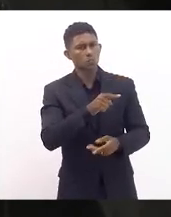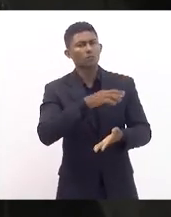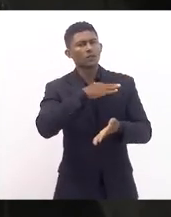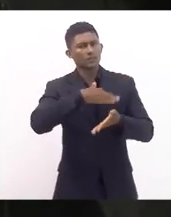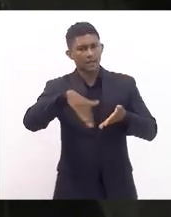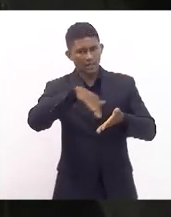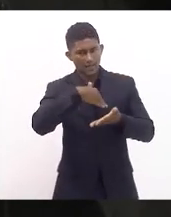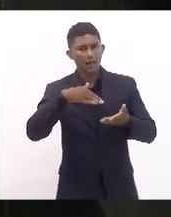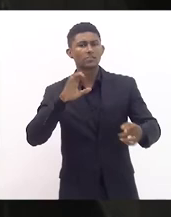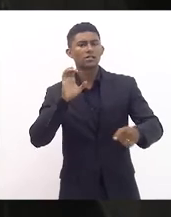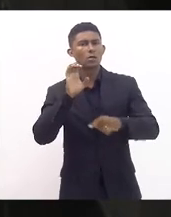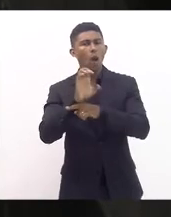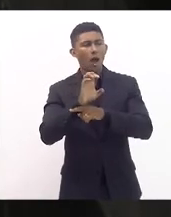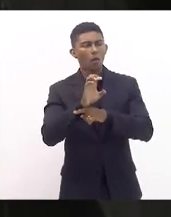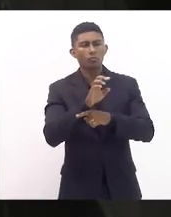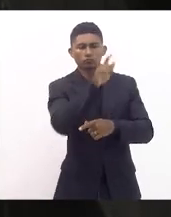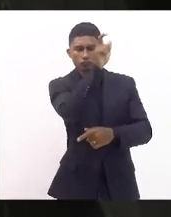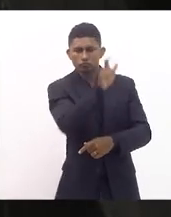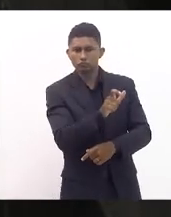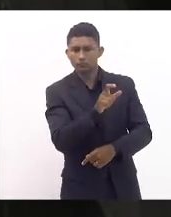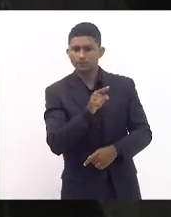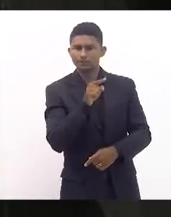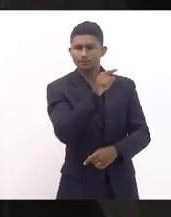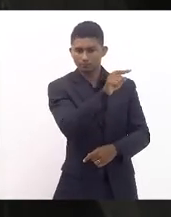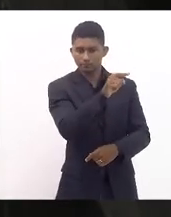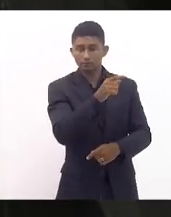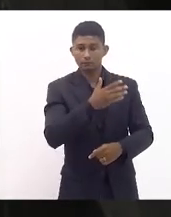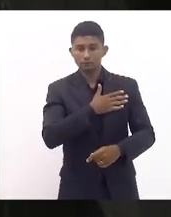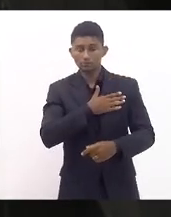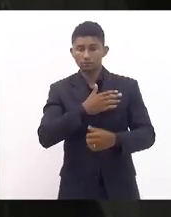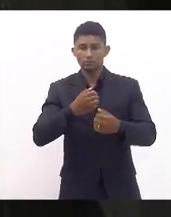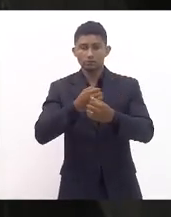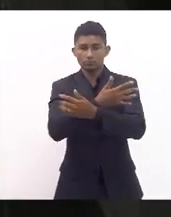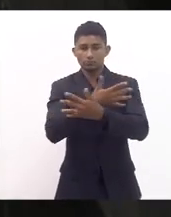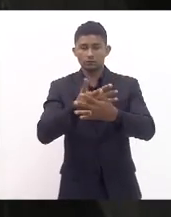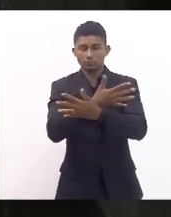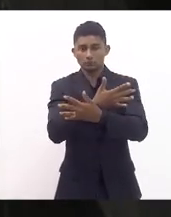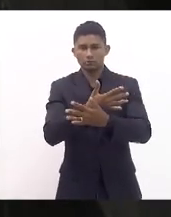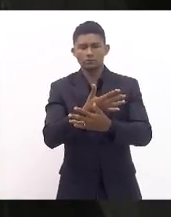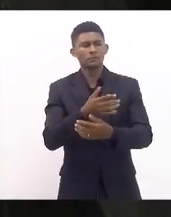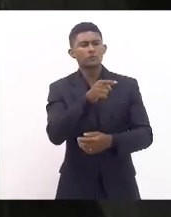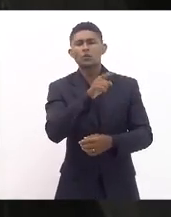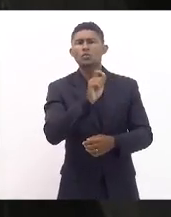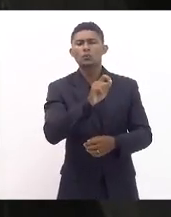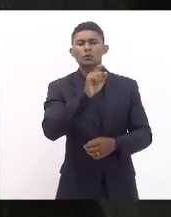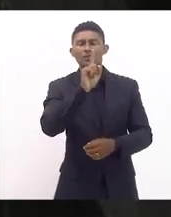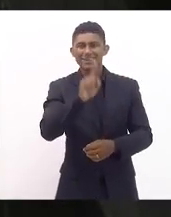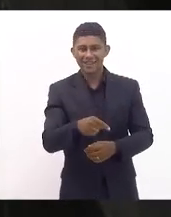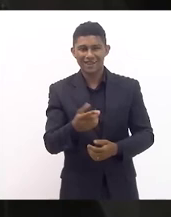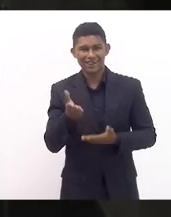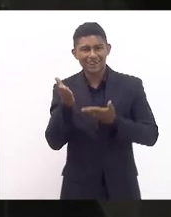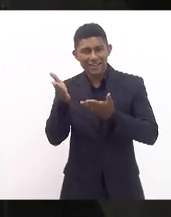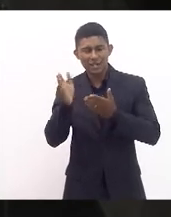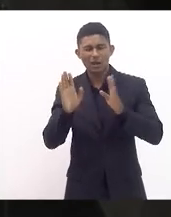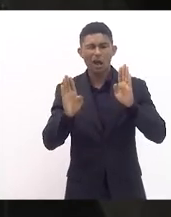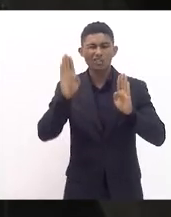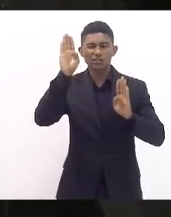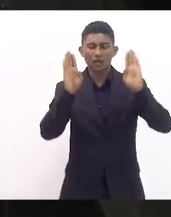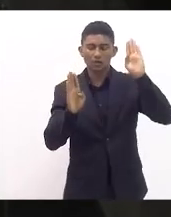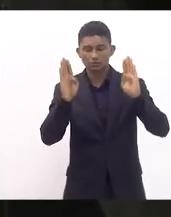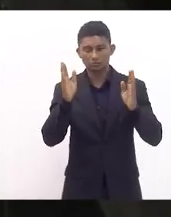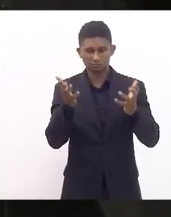secretário estadual. Foi ele, na minha cidade, no lançamento da pré-candidatura, não